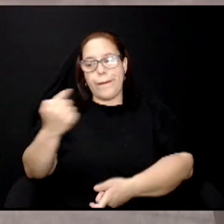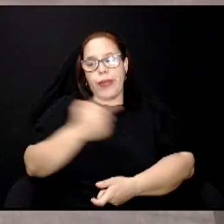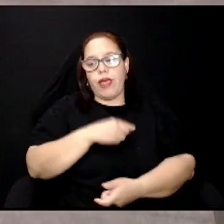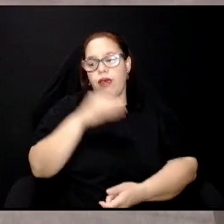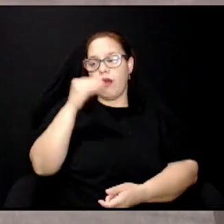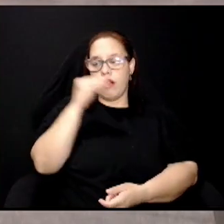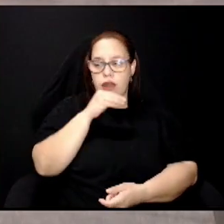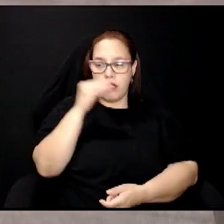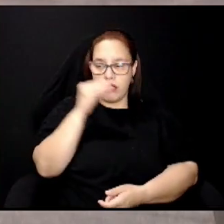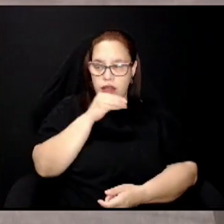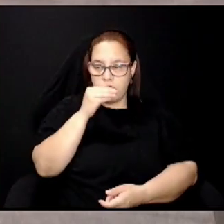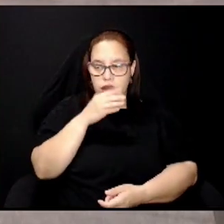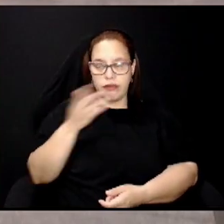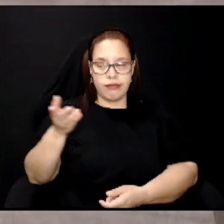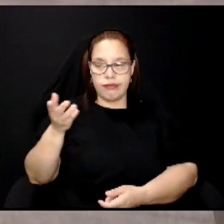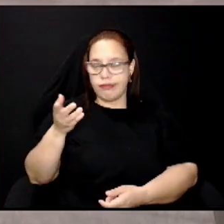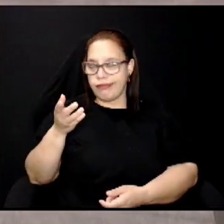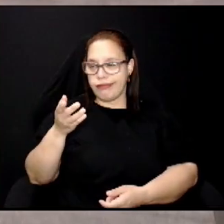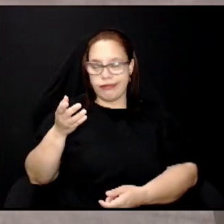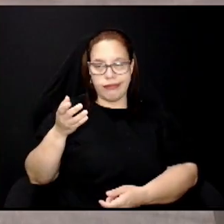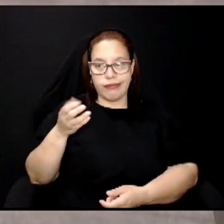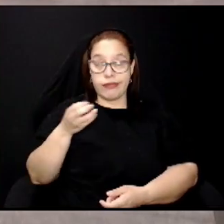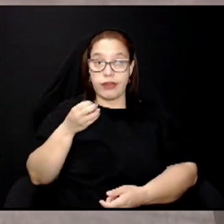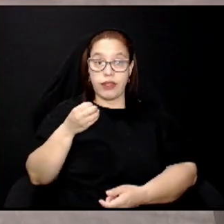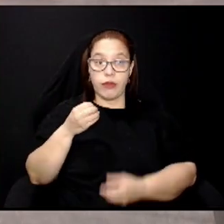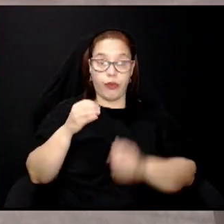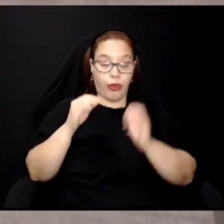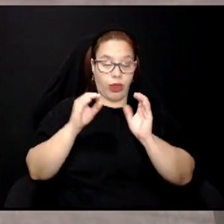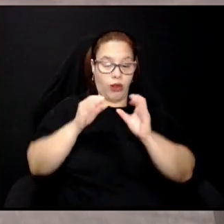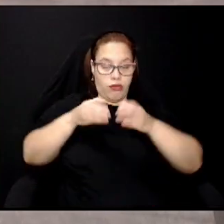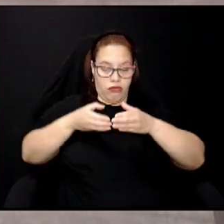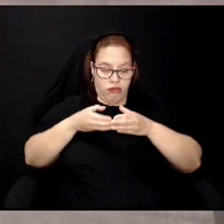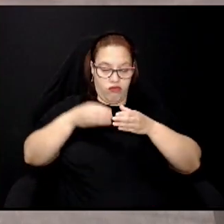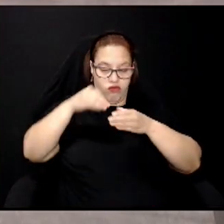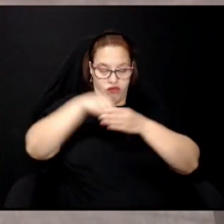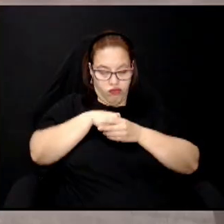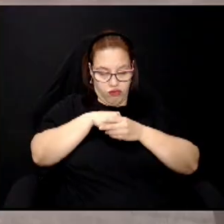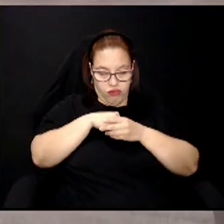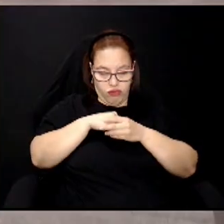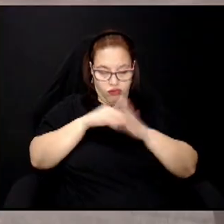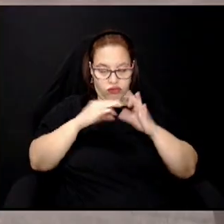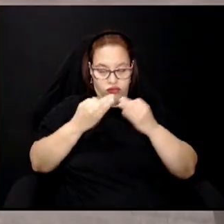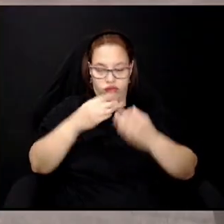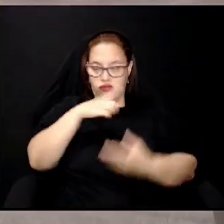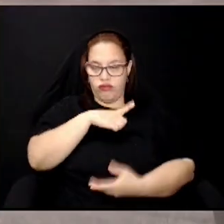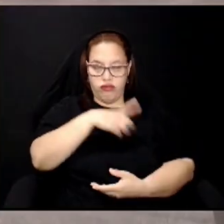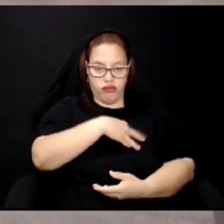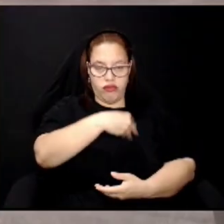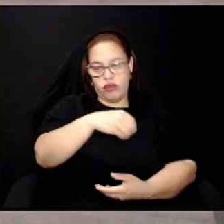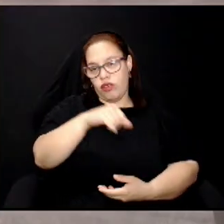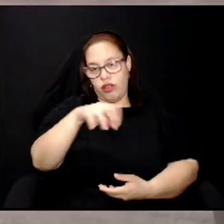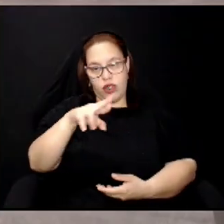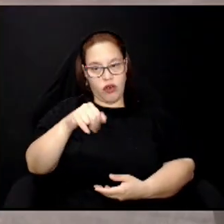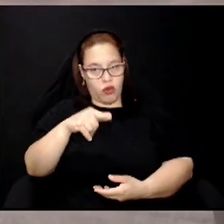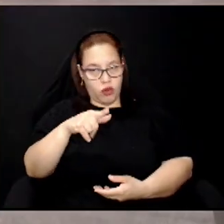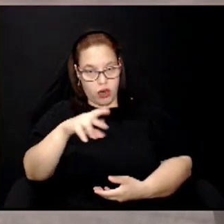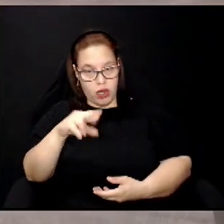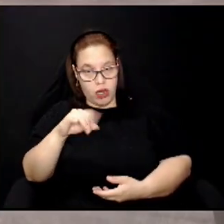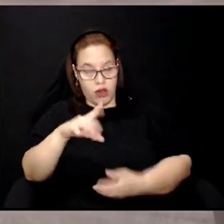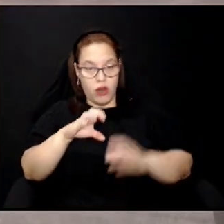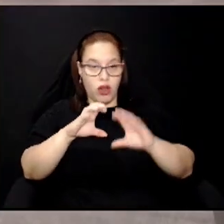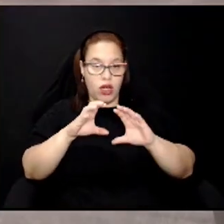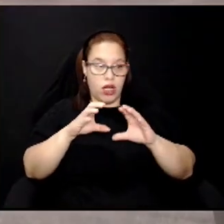Né? Então, não é uma questão da bolha das famílias que tem pessoas, filhos, filhas neurodivergentes. Não, a sociedade inteira